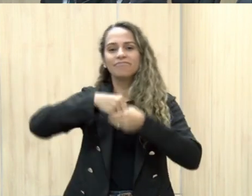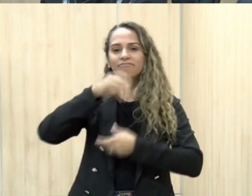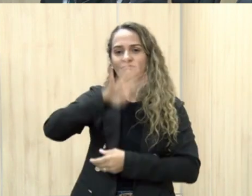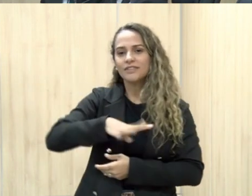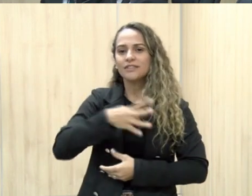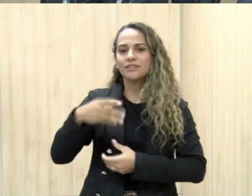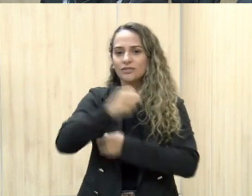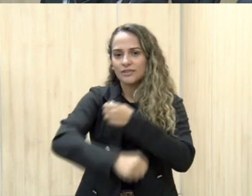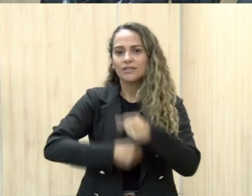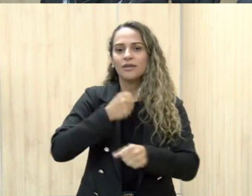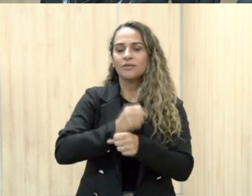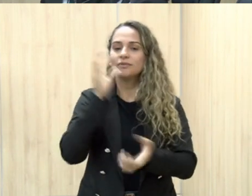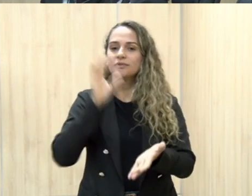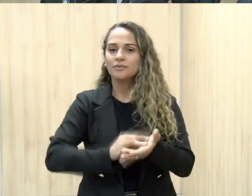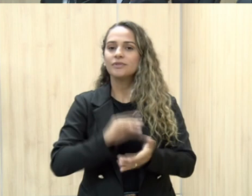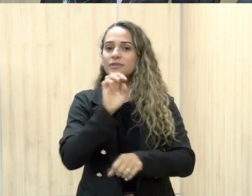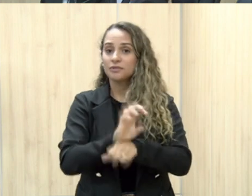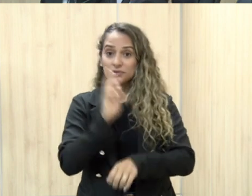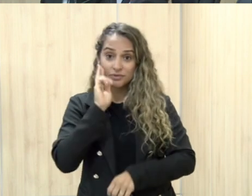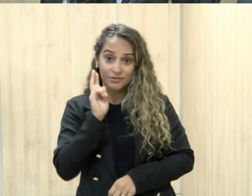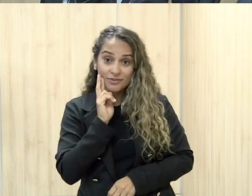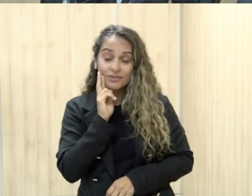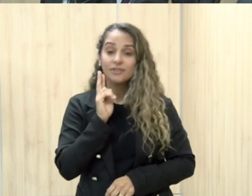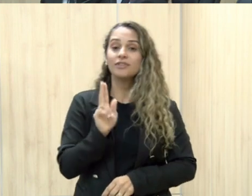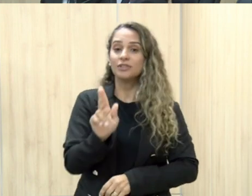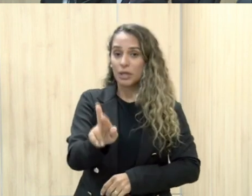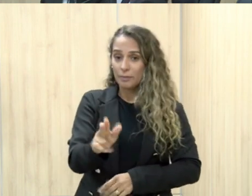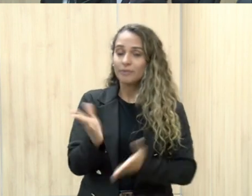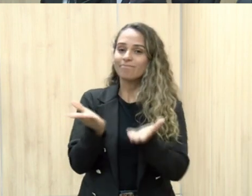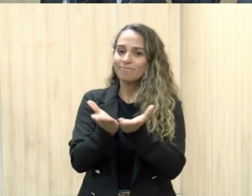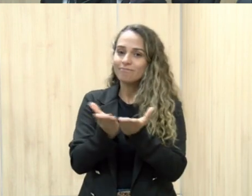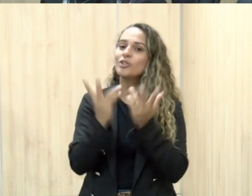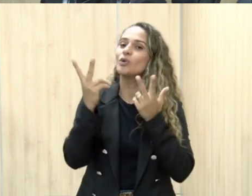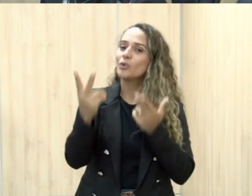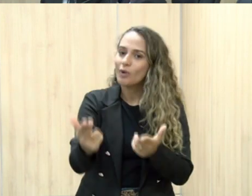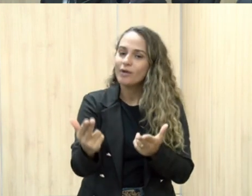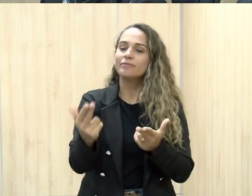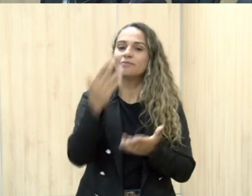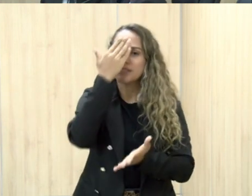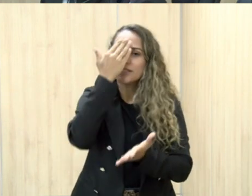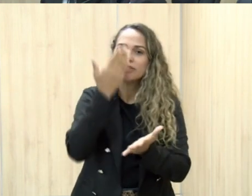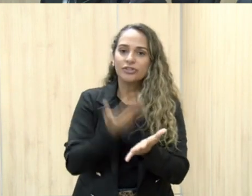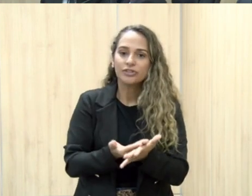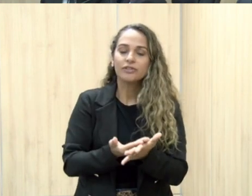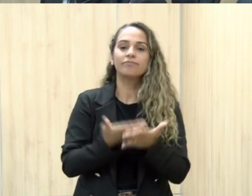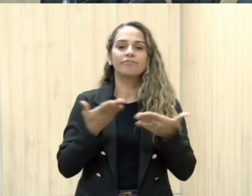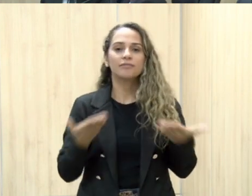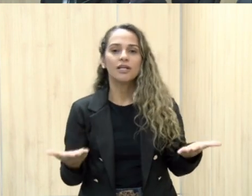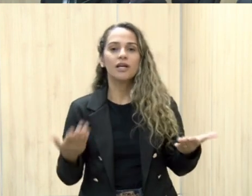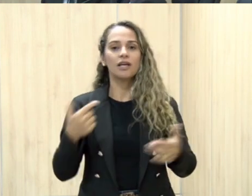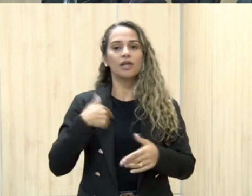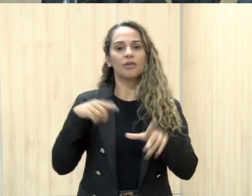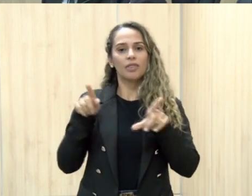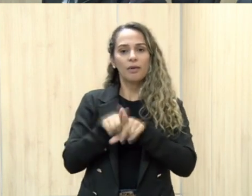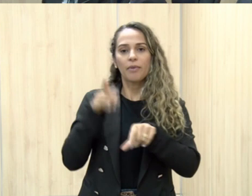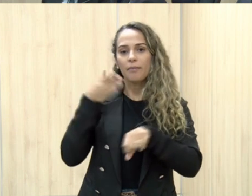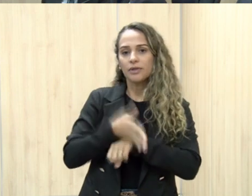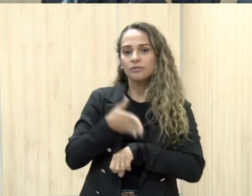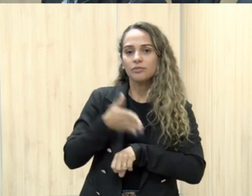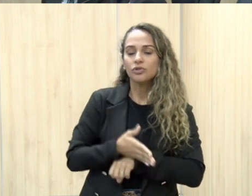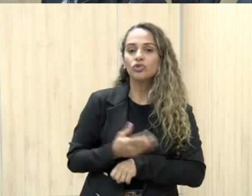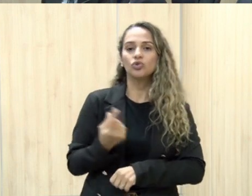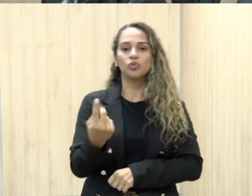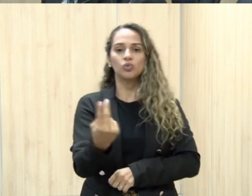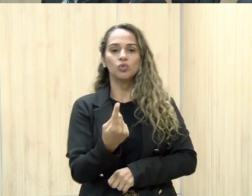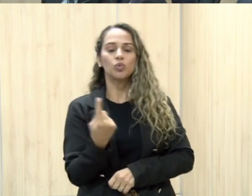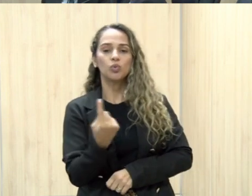Oficial do Estado de irmãos que professam a mesma fé cristã portanto assim como eu sou um membros de um